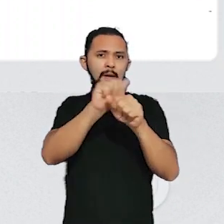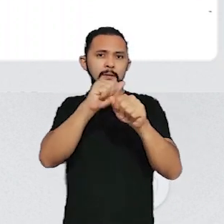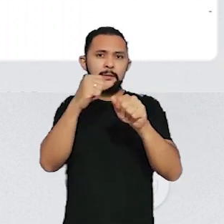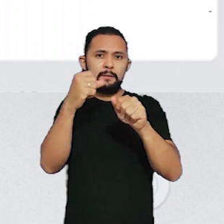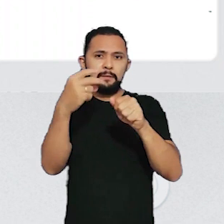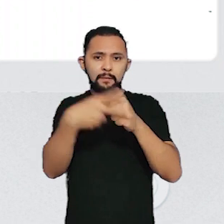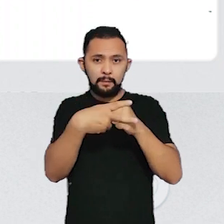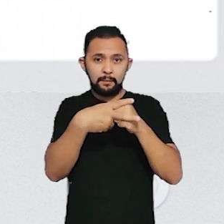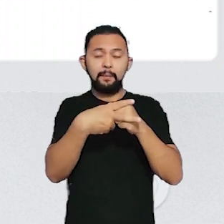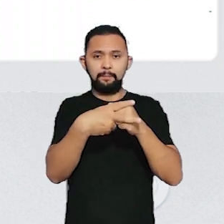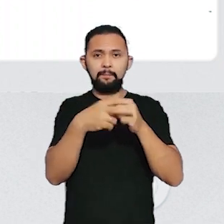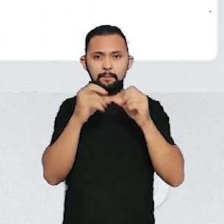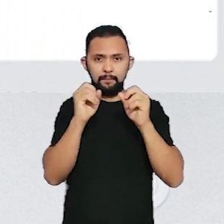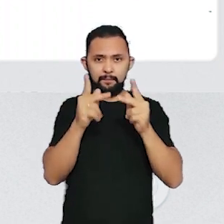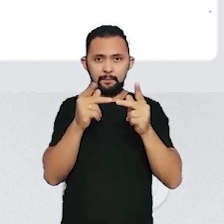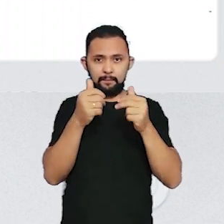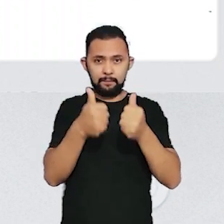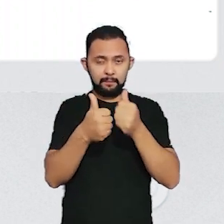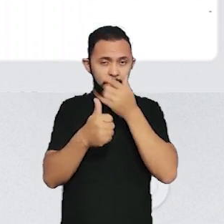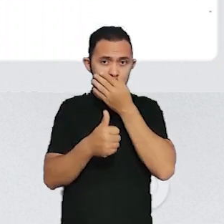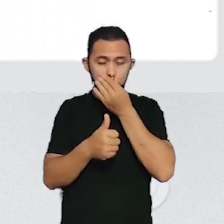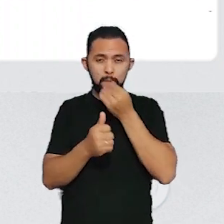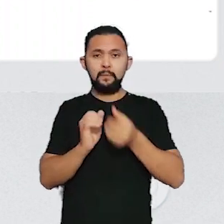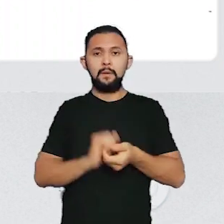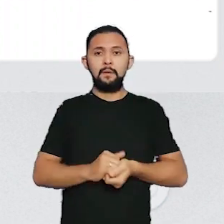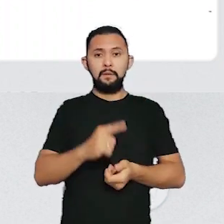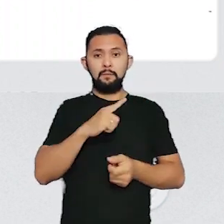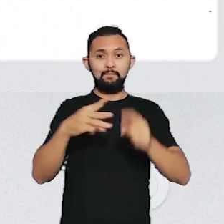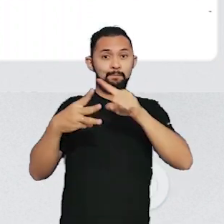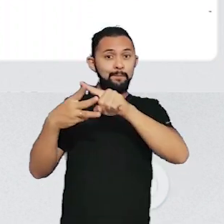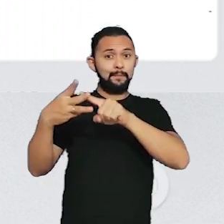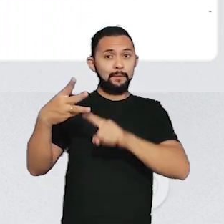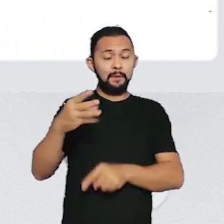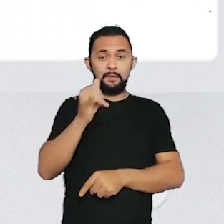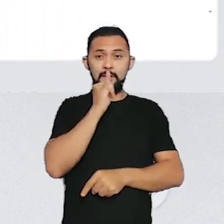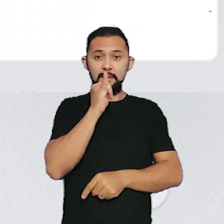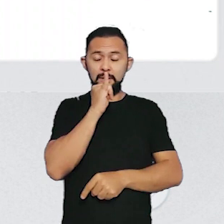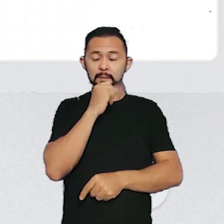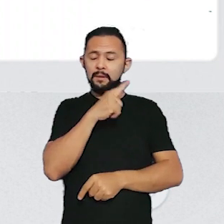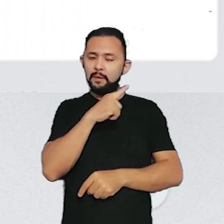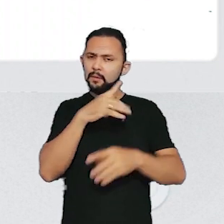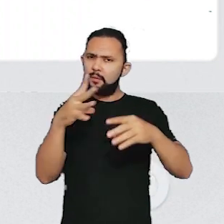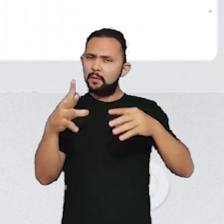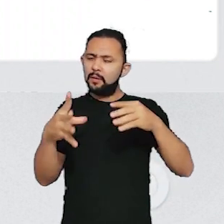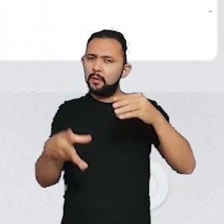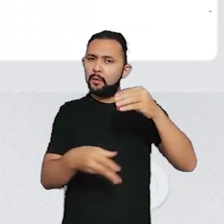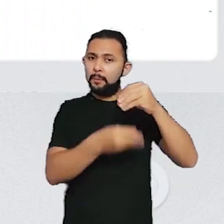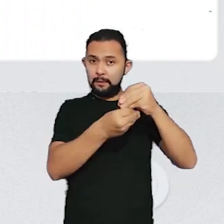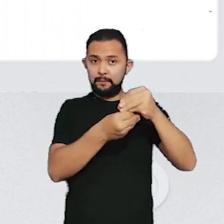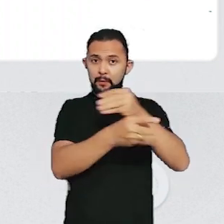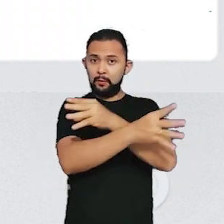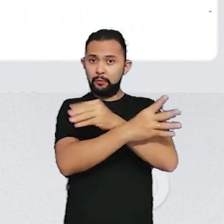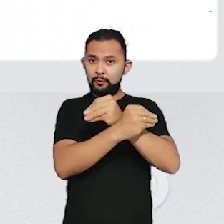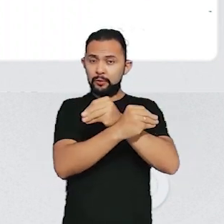uma ideia de causa. Exemplos. Então tenho 3 exemplos aqui com conectivos diferentes, com conjunções